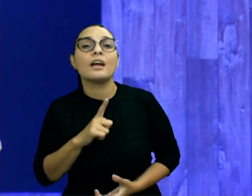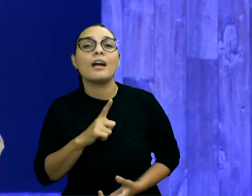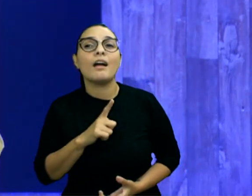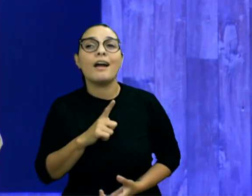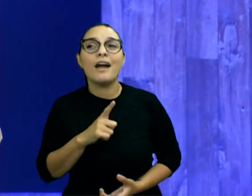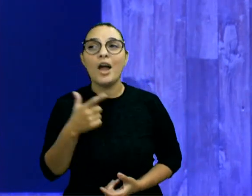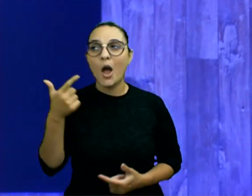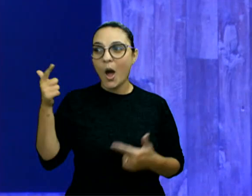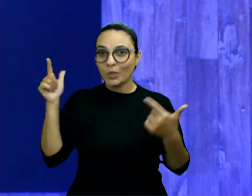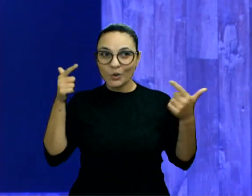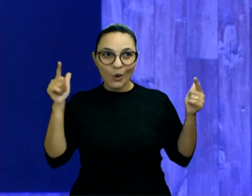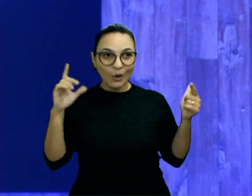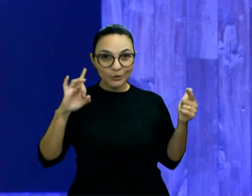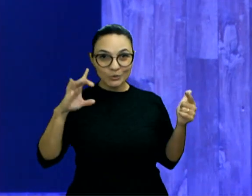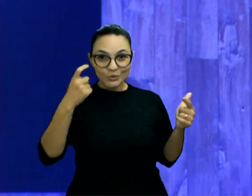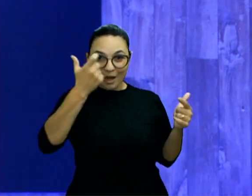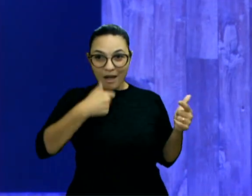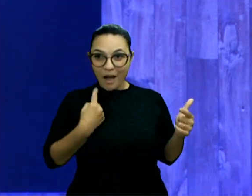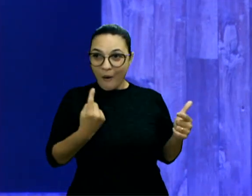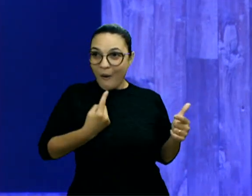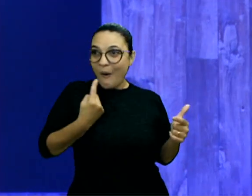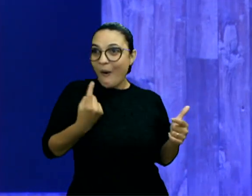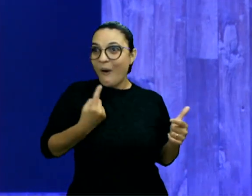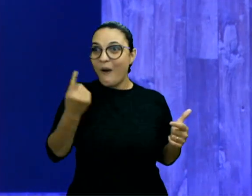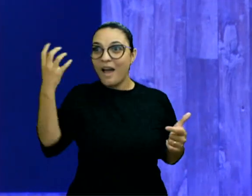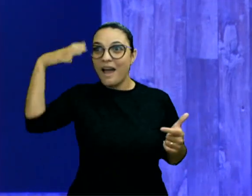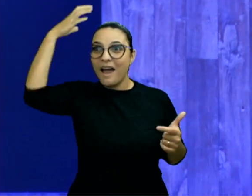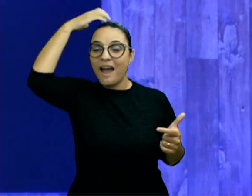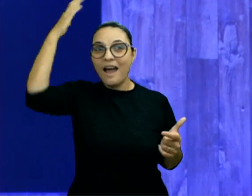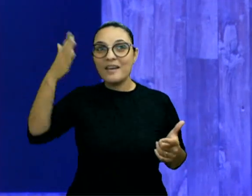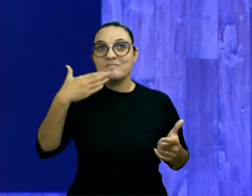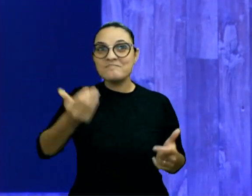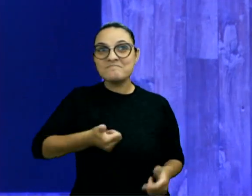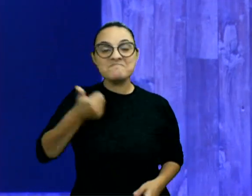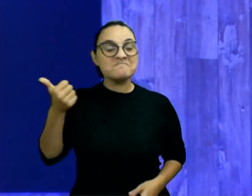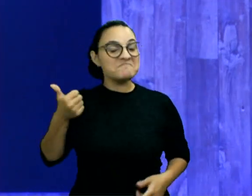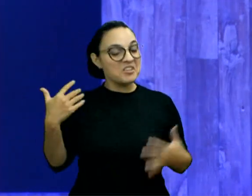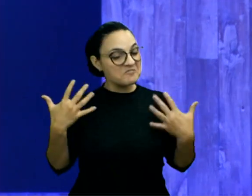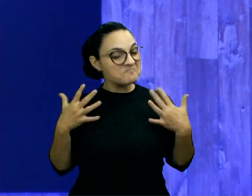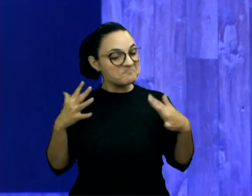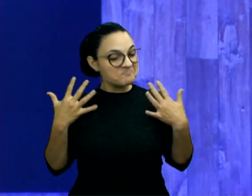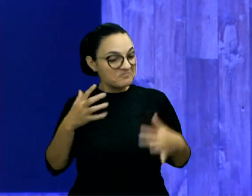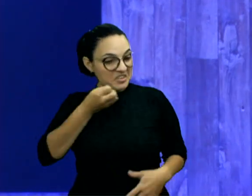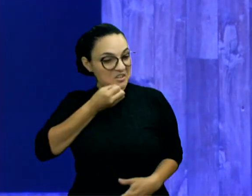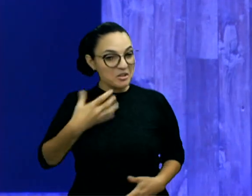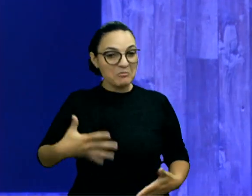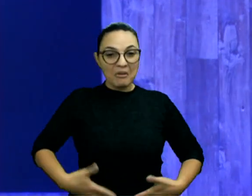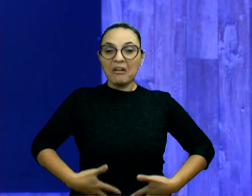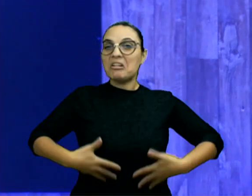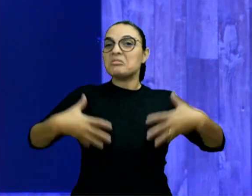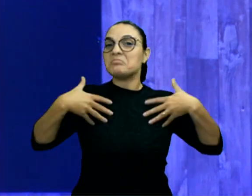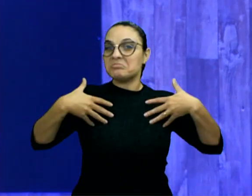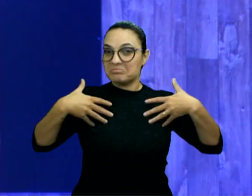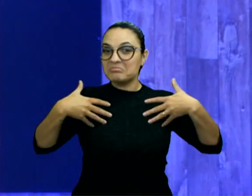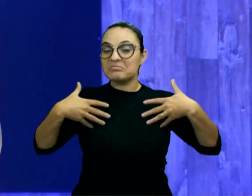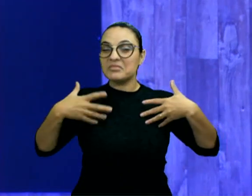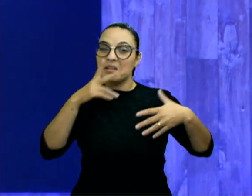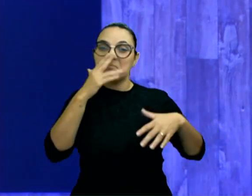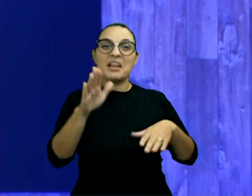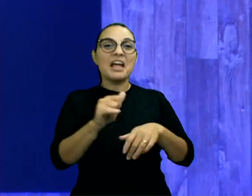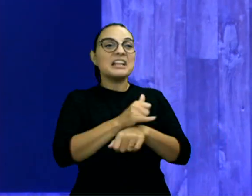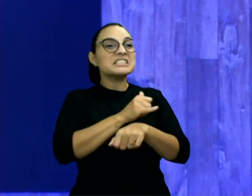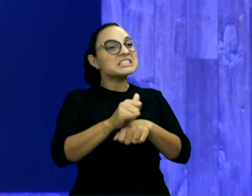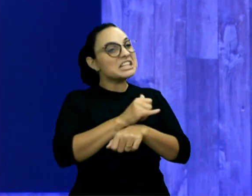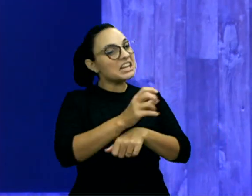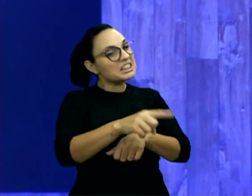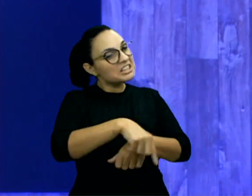outro Deus a não ser com o rei. Nossa, que coisa linda, que estratégia maravilhosa, que estratégia